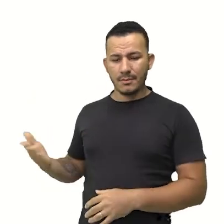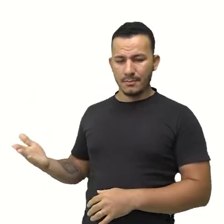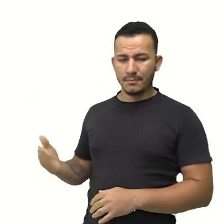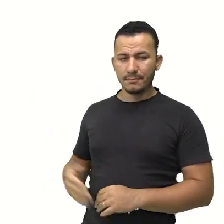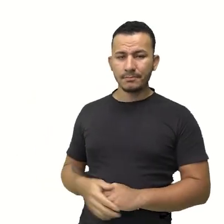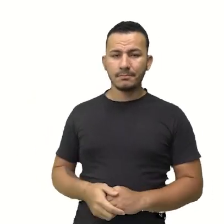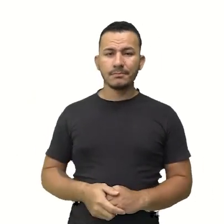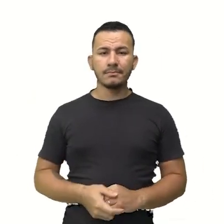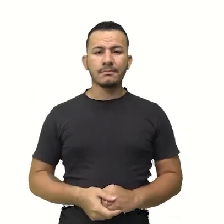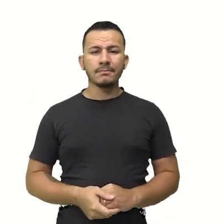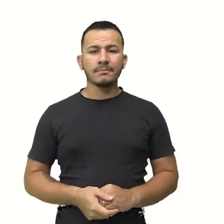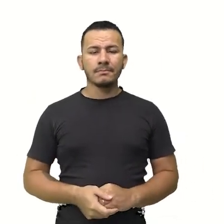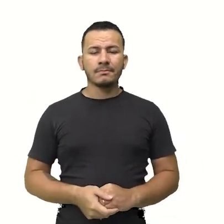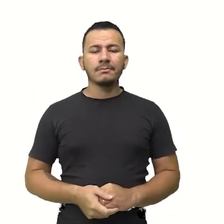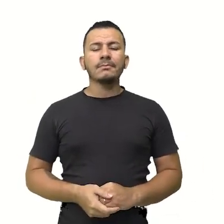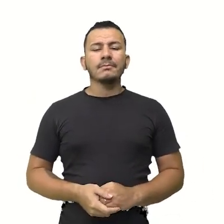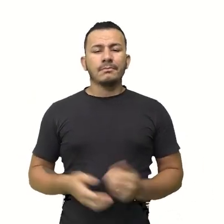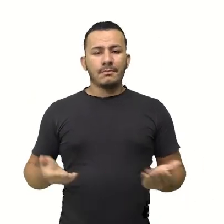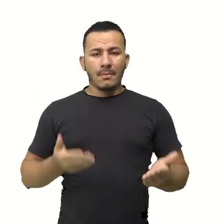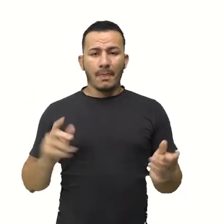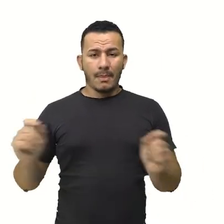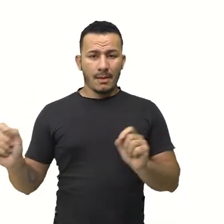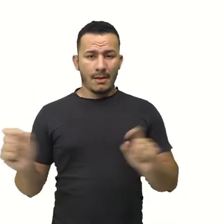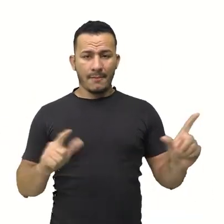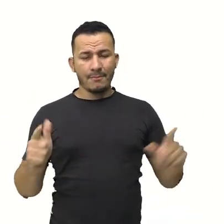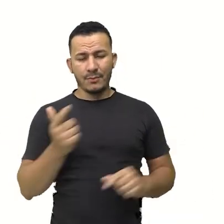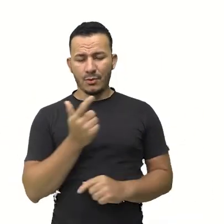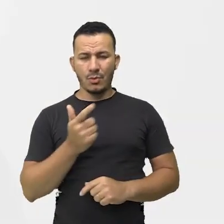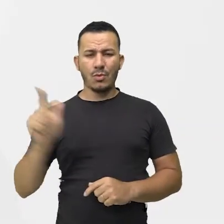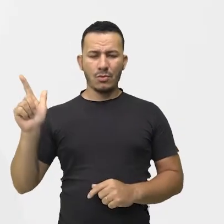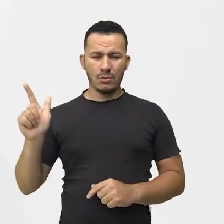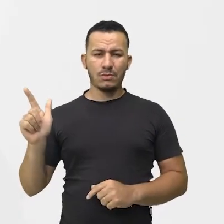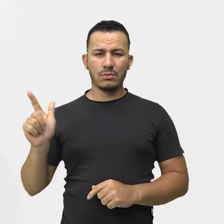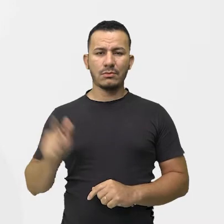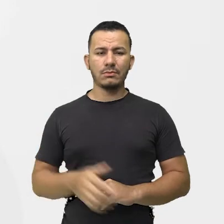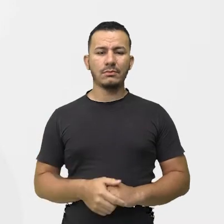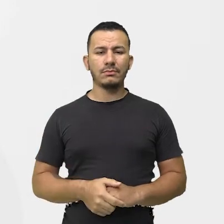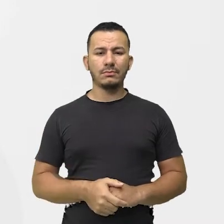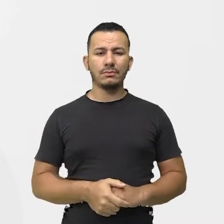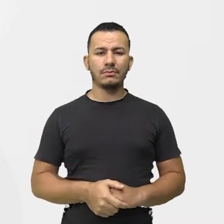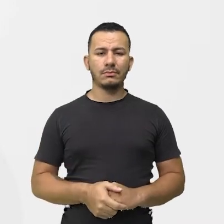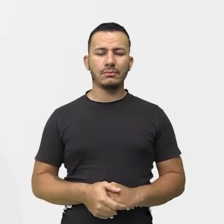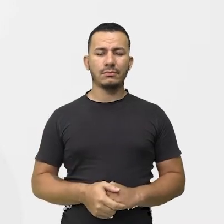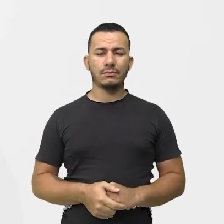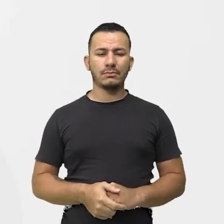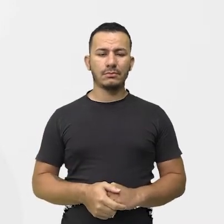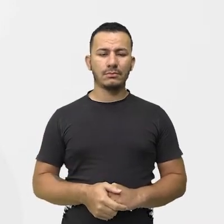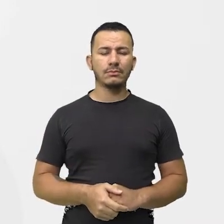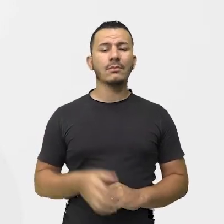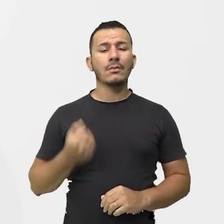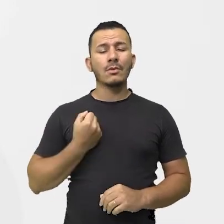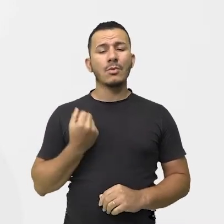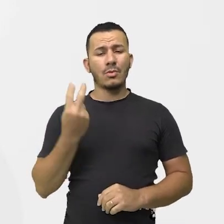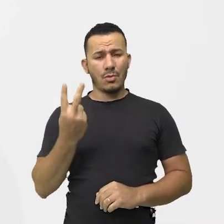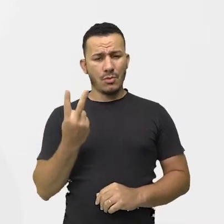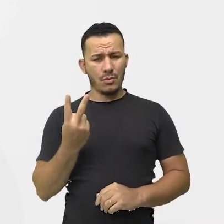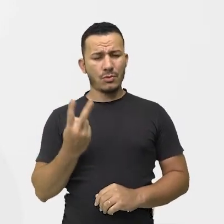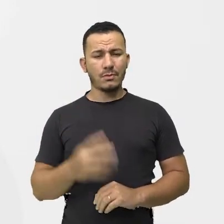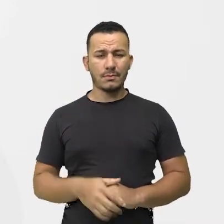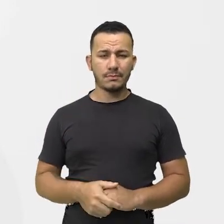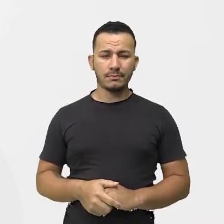primeiro exemplo, beleza? Vamos, então, ao nosso próximo exemplo de resolução de equação. Exemplo de número